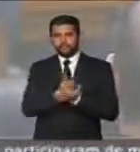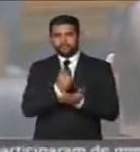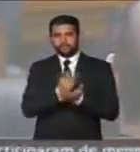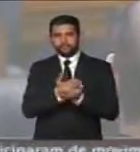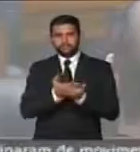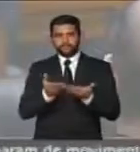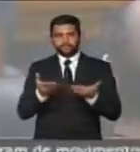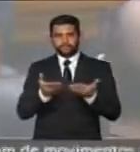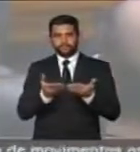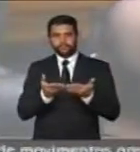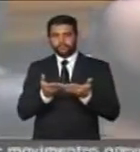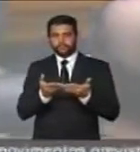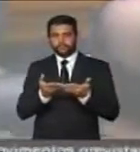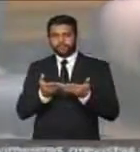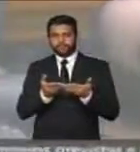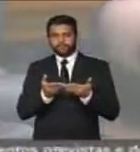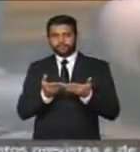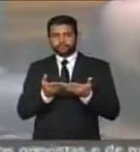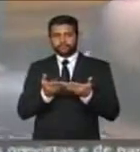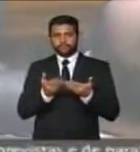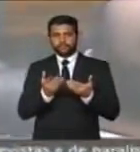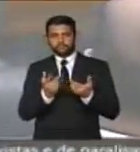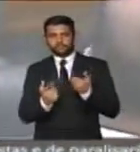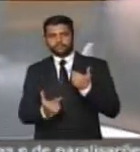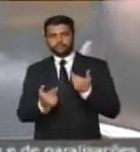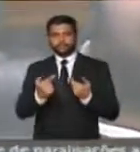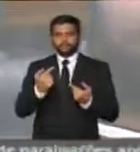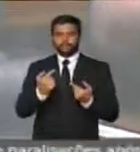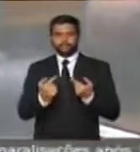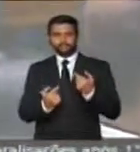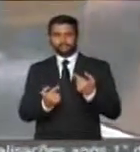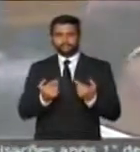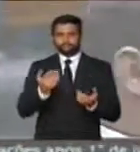estabelecer uma queda de braço.